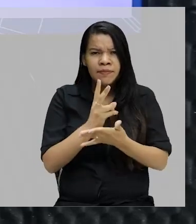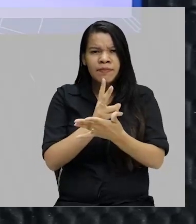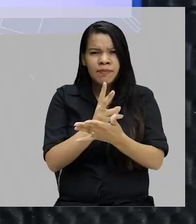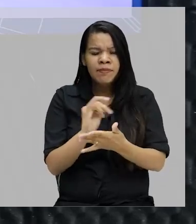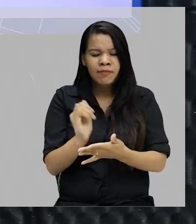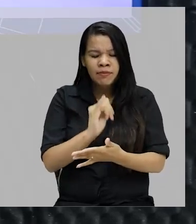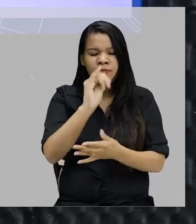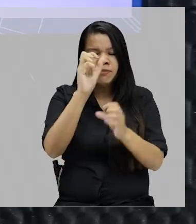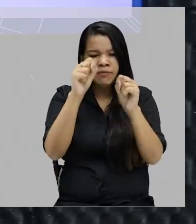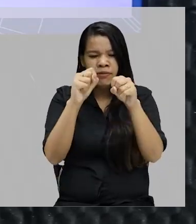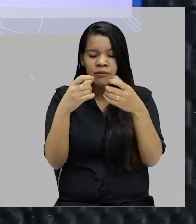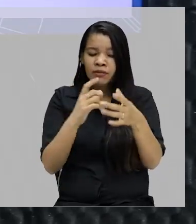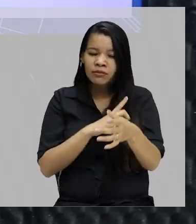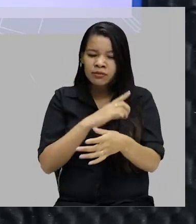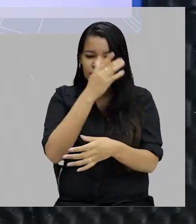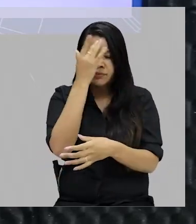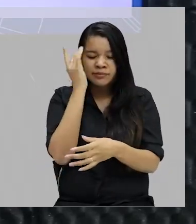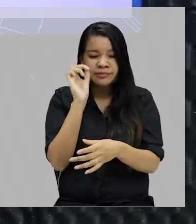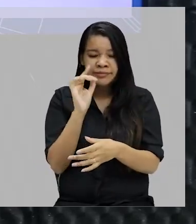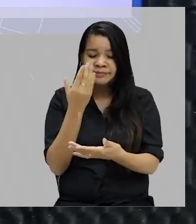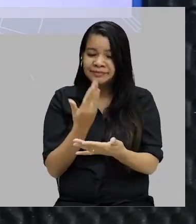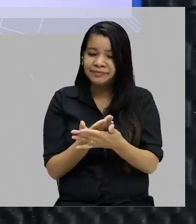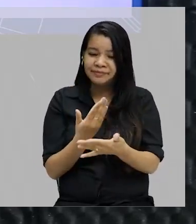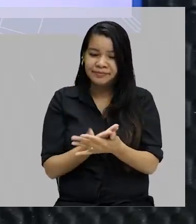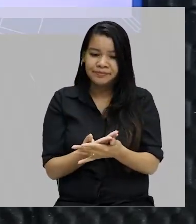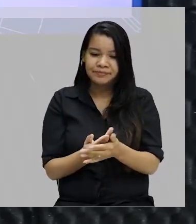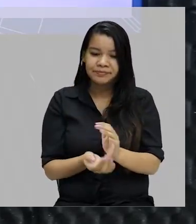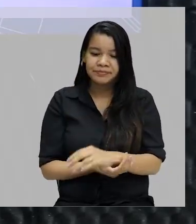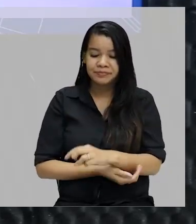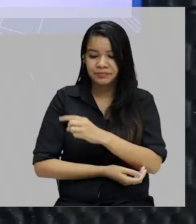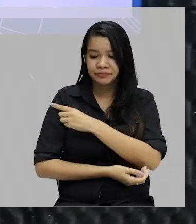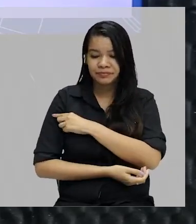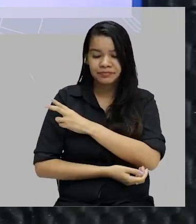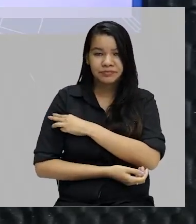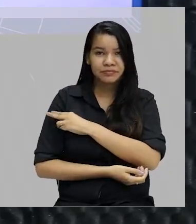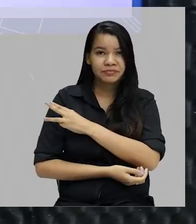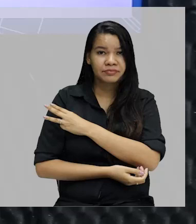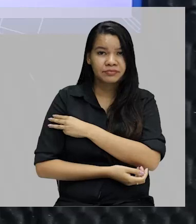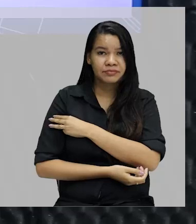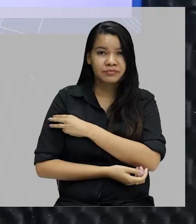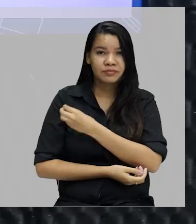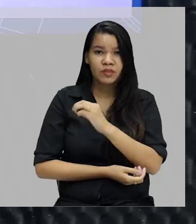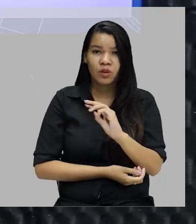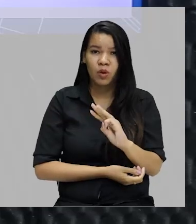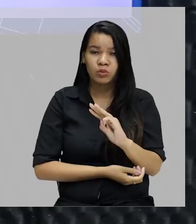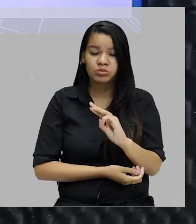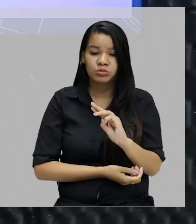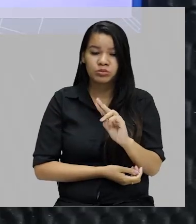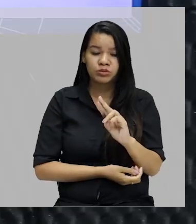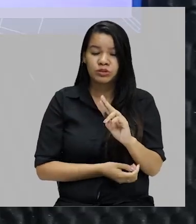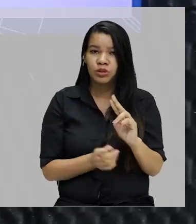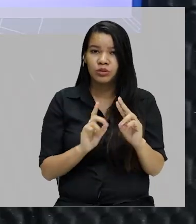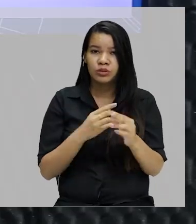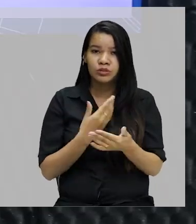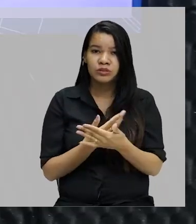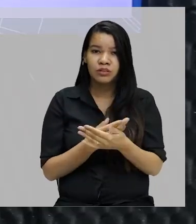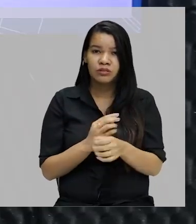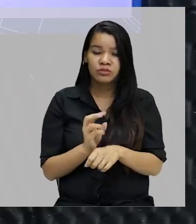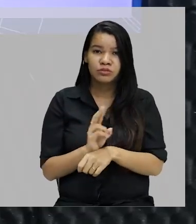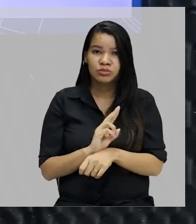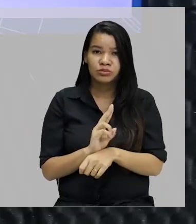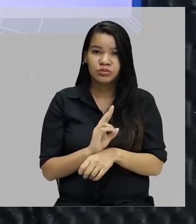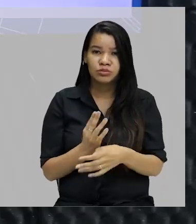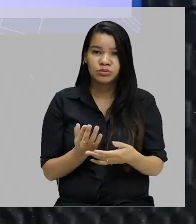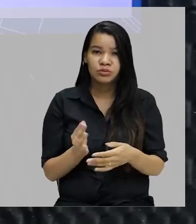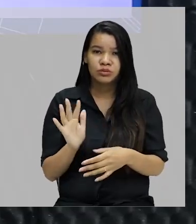pessoas que não estudaram o ensino superior, tem só o ensino médio, o curso técnico. Tem gente